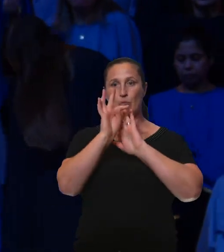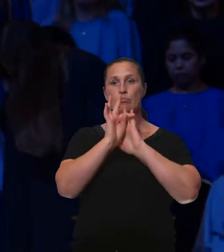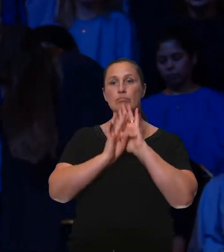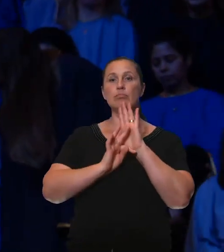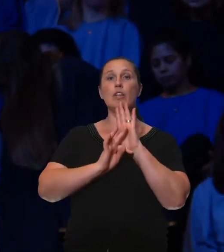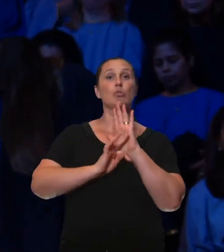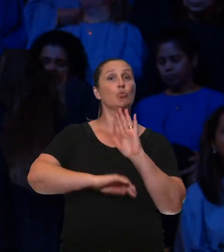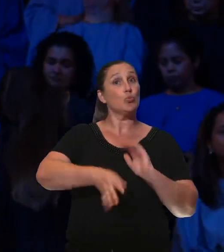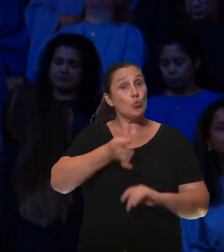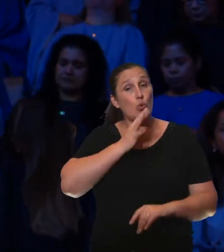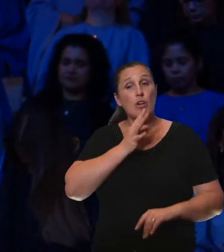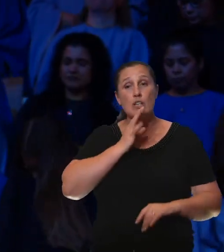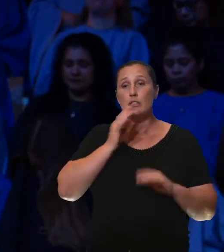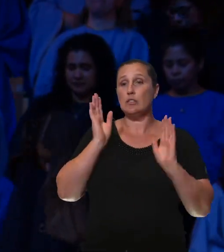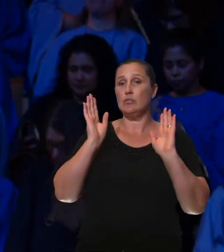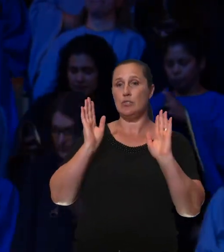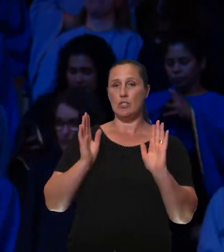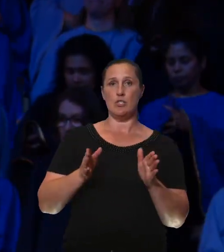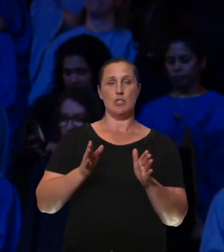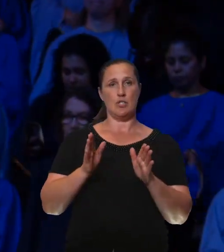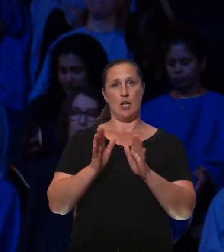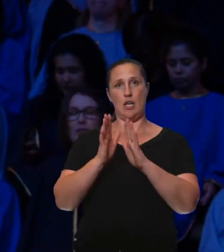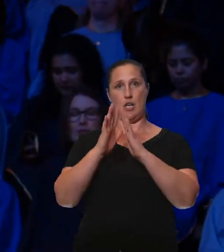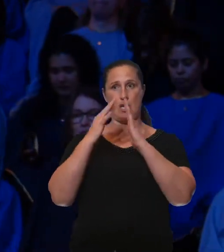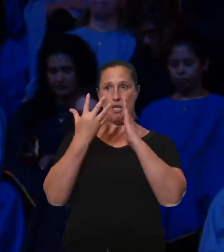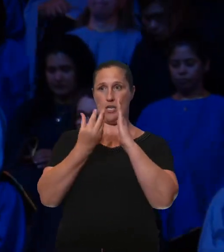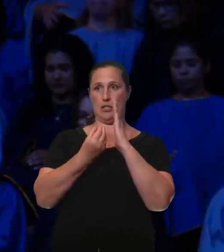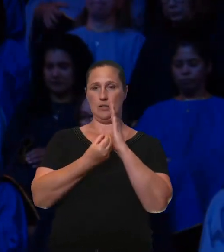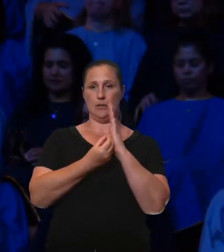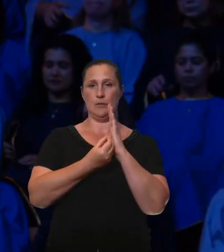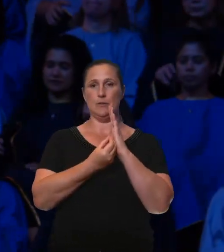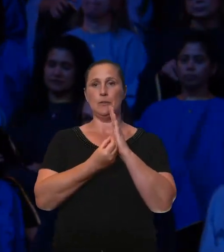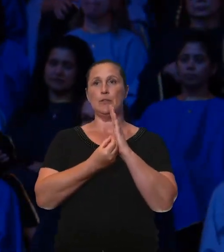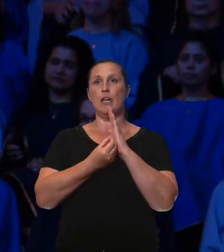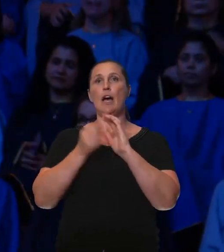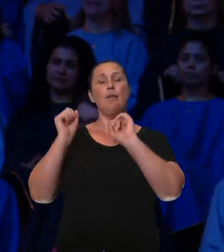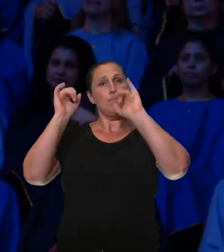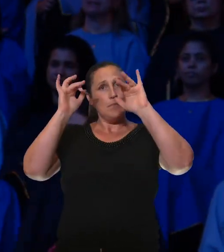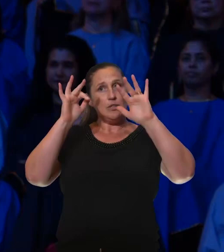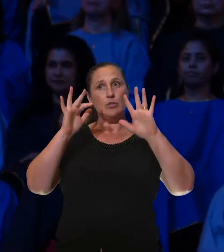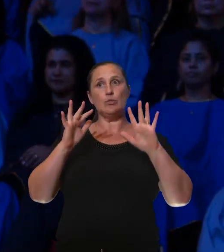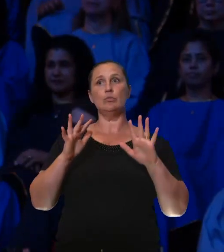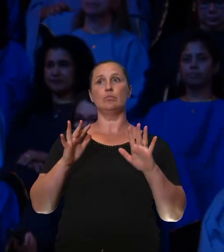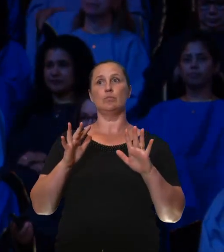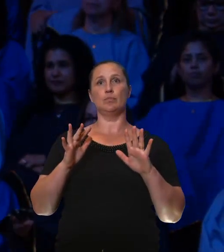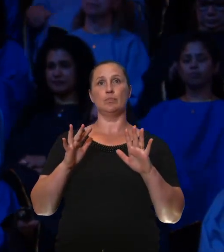muito conhecido da igreja, um texto muito abençoado.